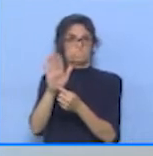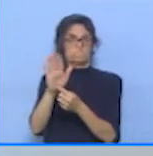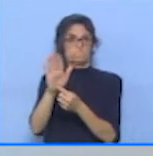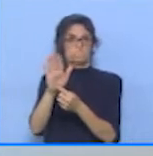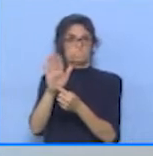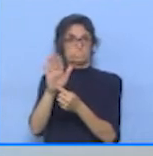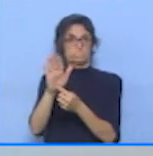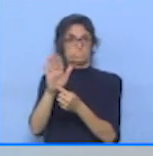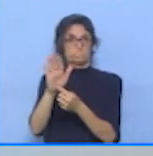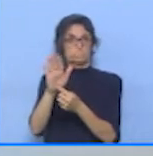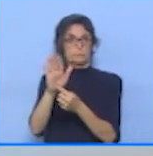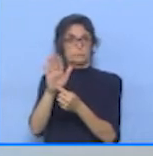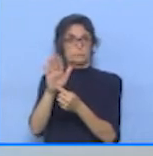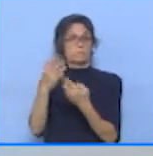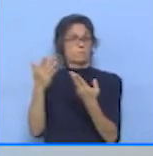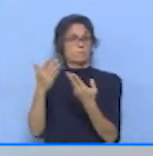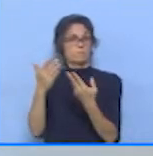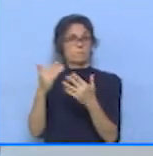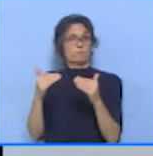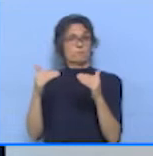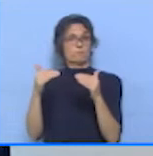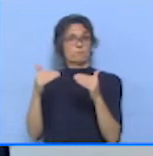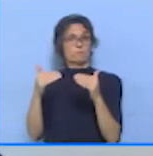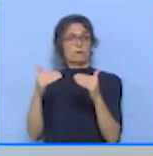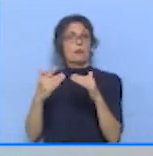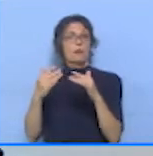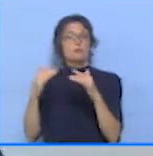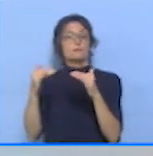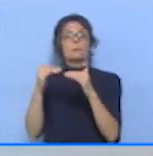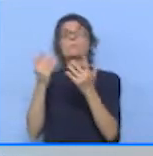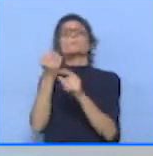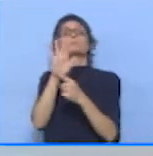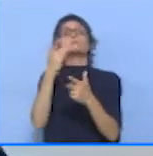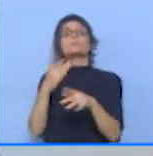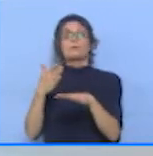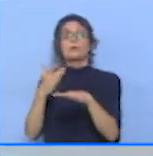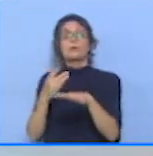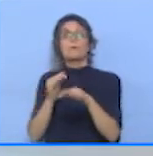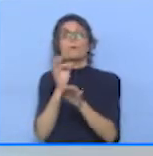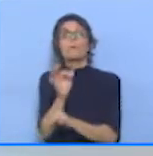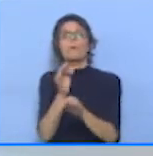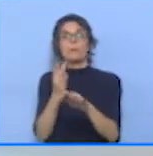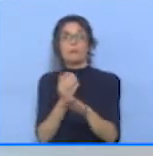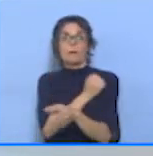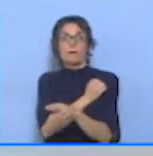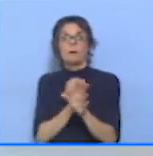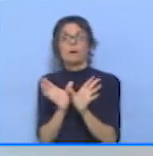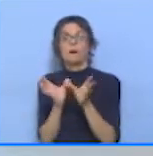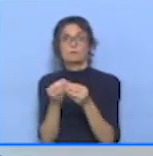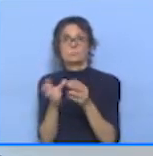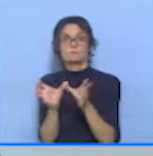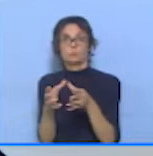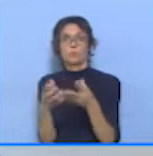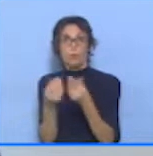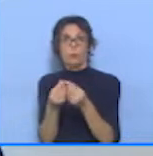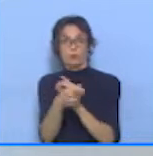ao nível da intervenção que tem sido o cuidar da casa comum, os focos locais são